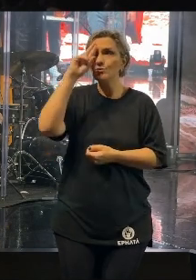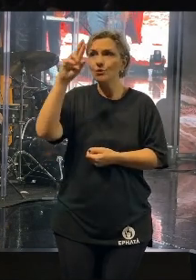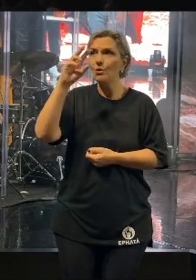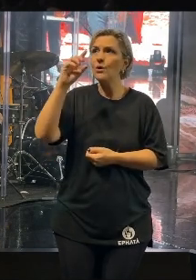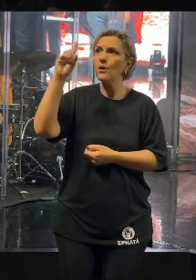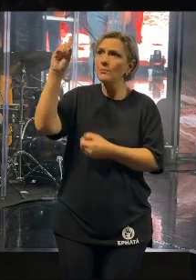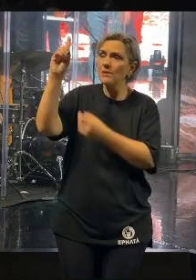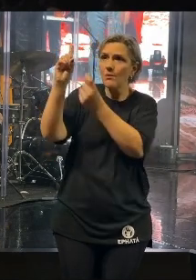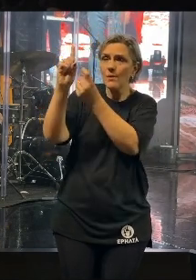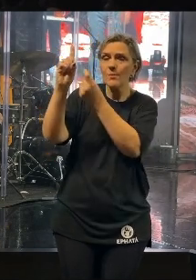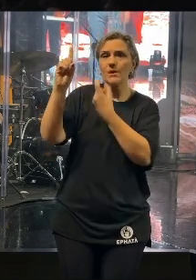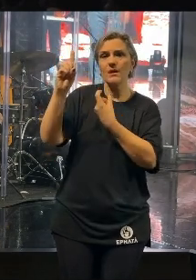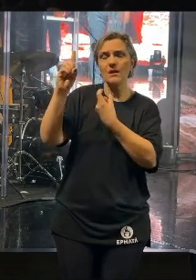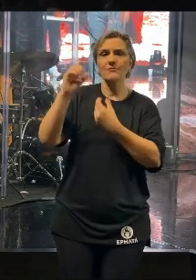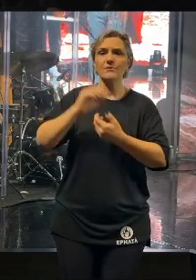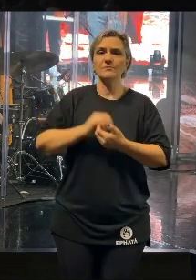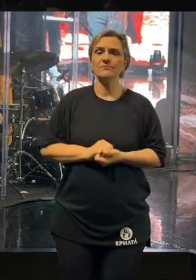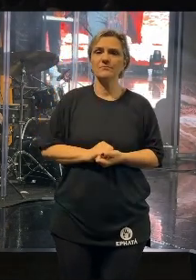palavra.